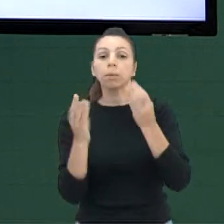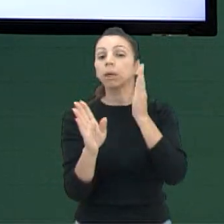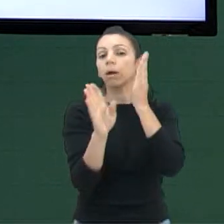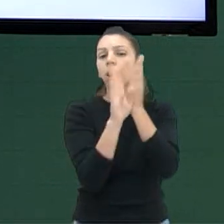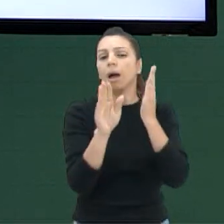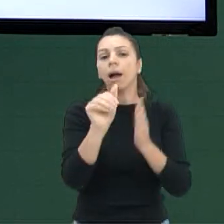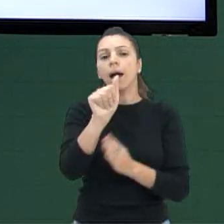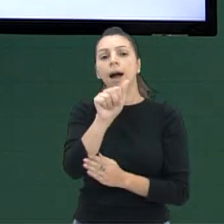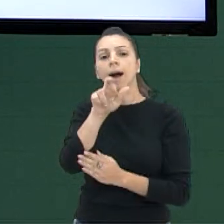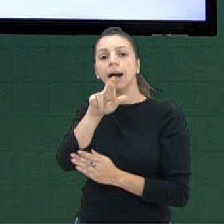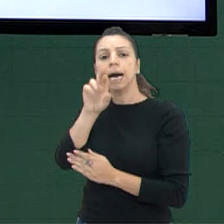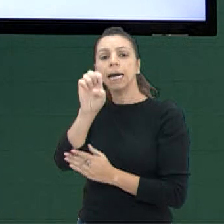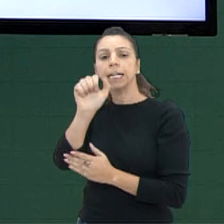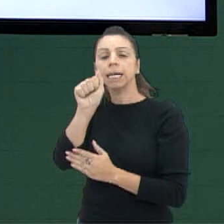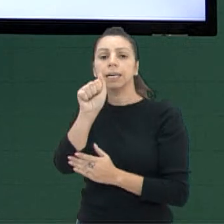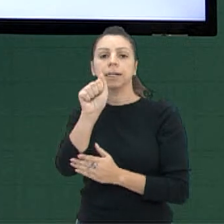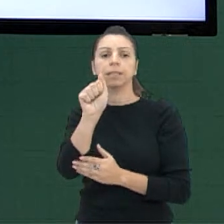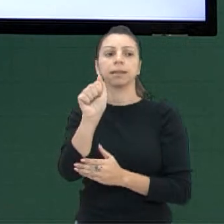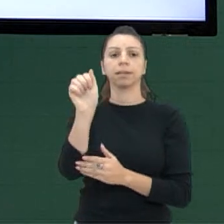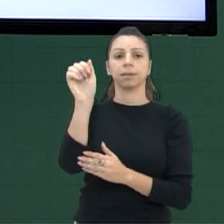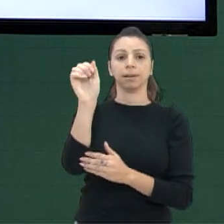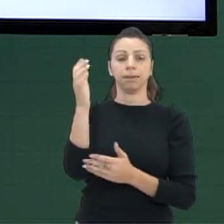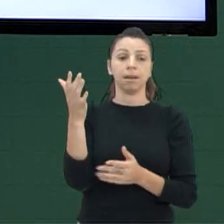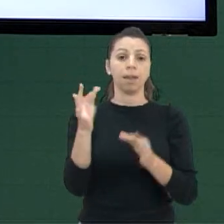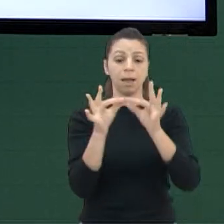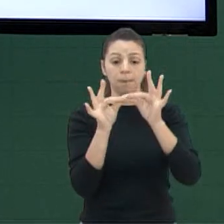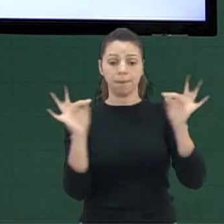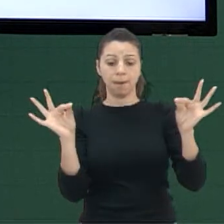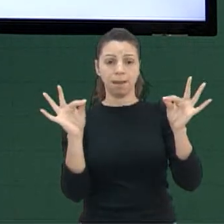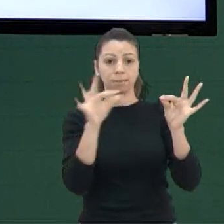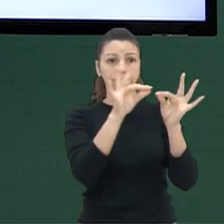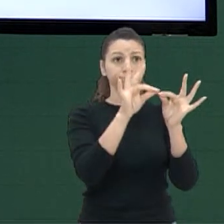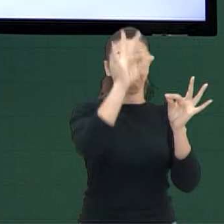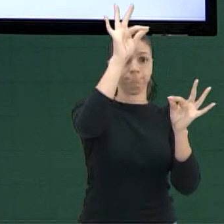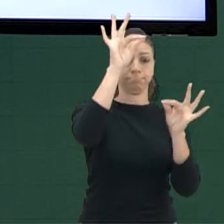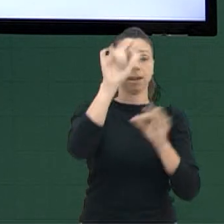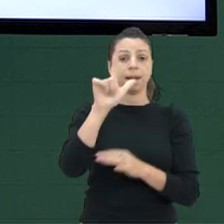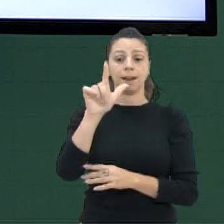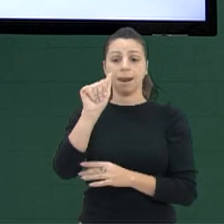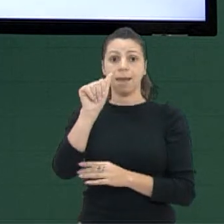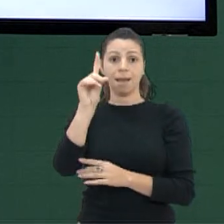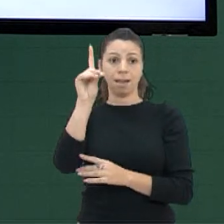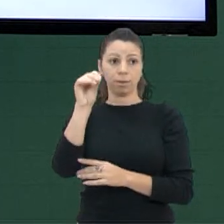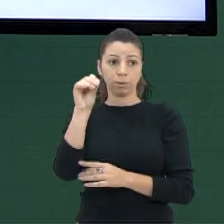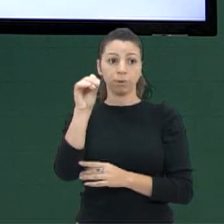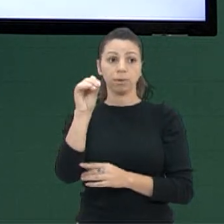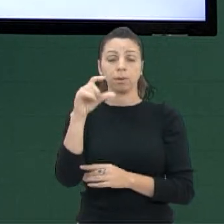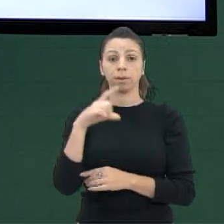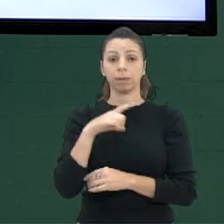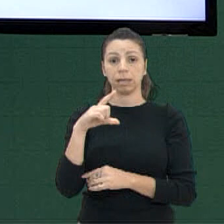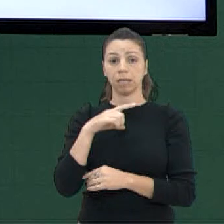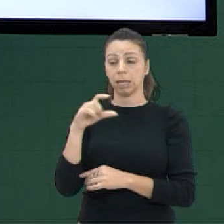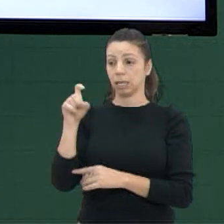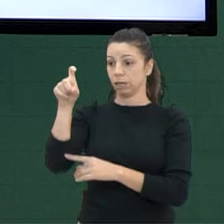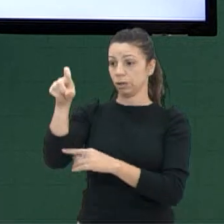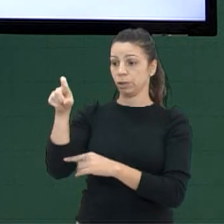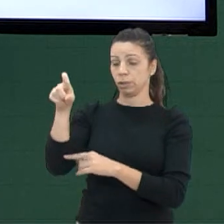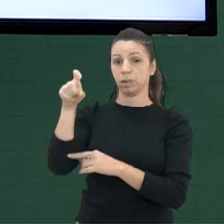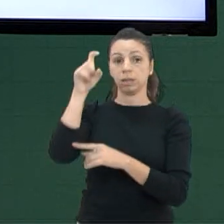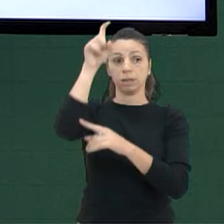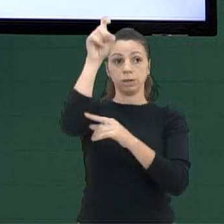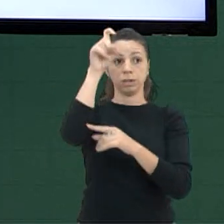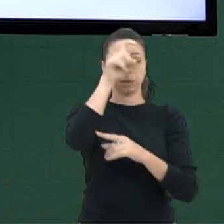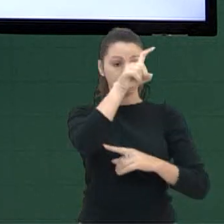quadrado? A área do quadrado é um lado elevado ao quadrado. Então, eu tenho um lado x, x. X